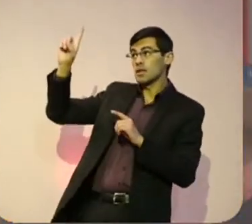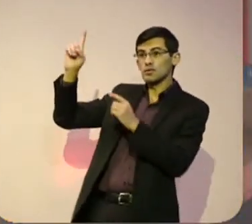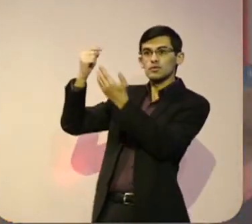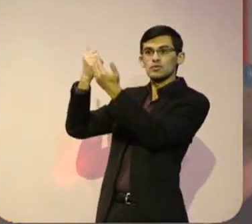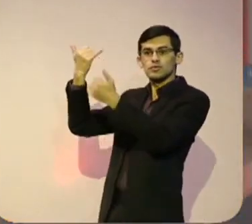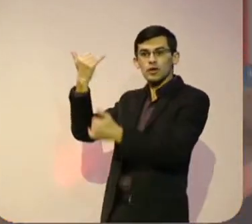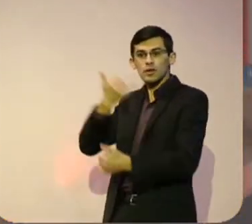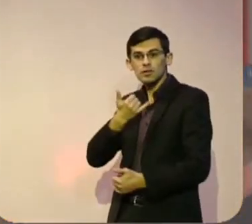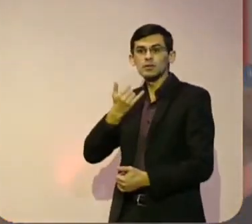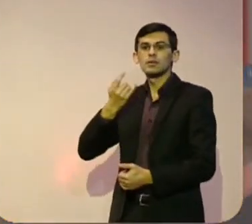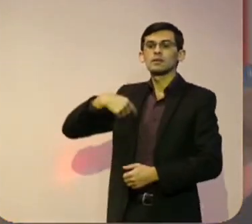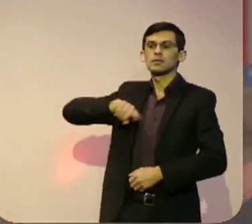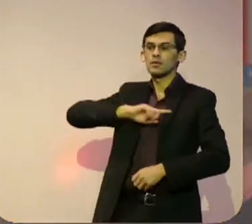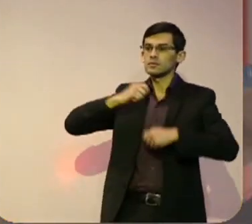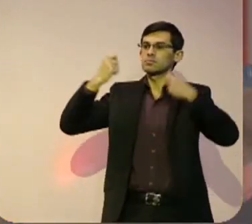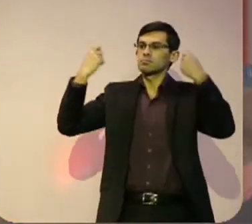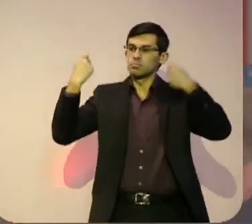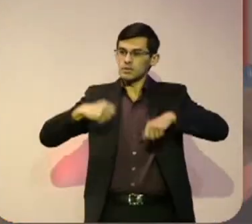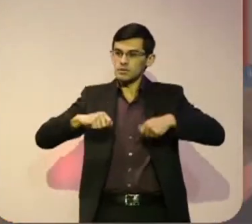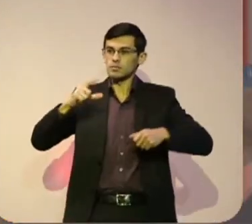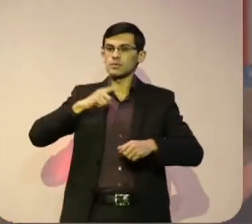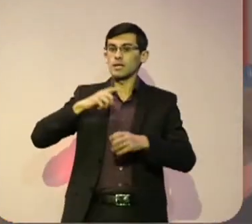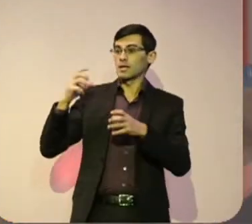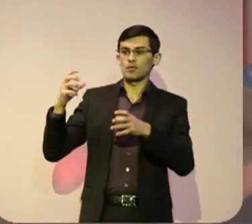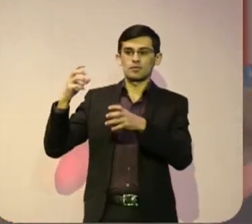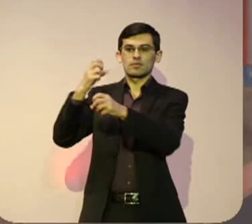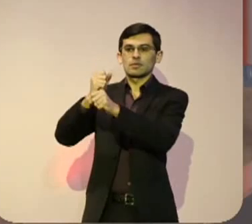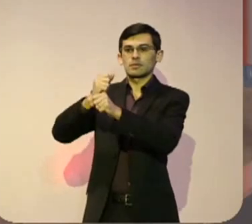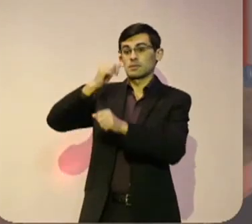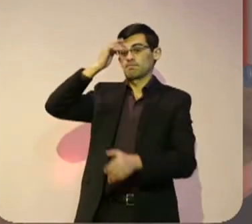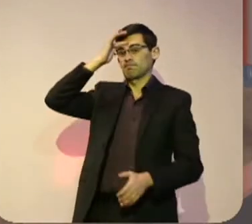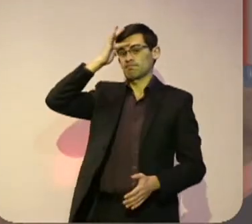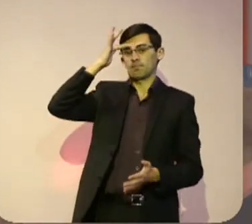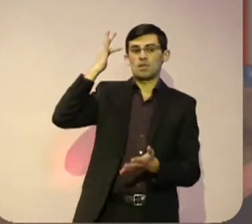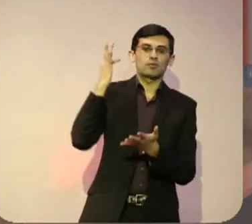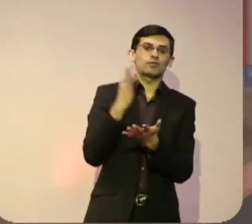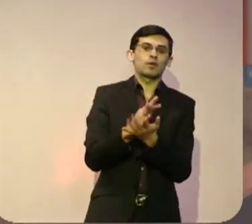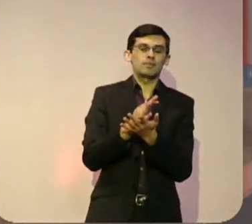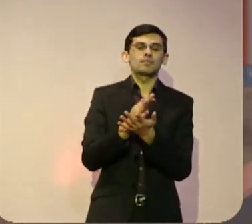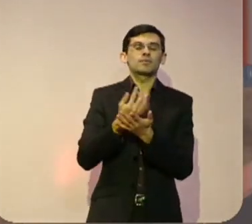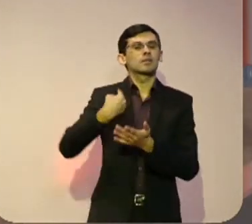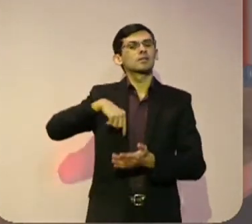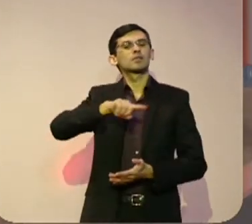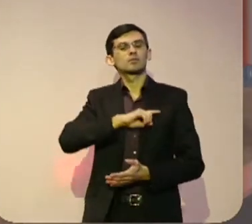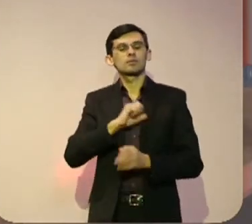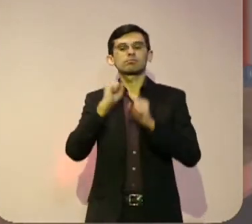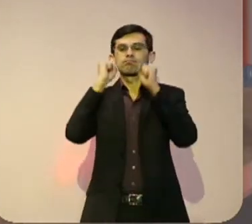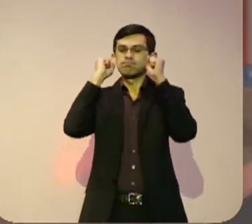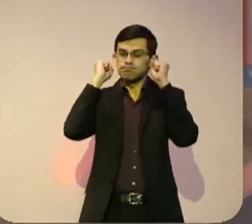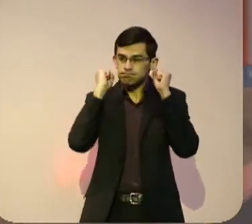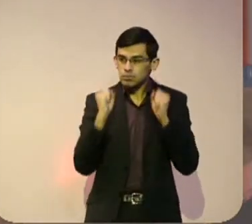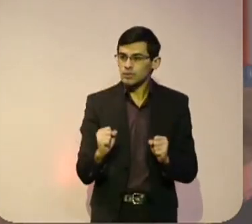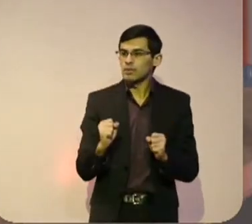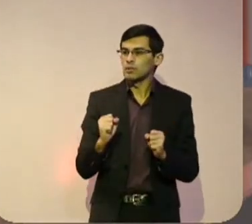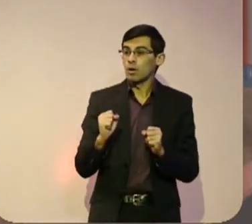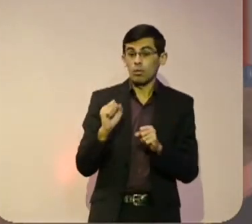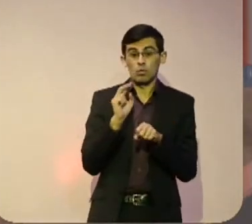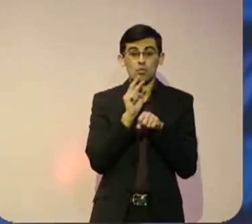nos falando que é preciso ter a confiança da fé, para que a gente possa,